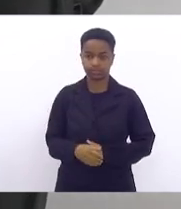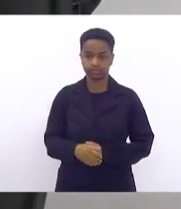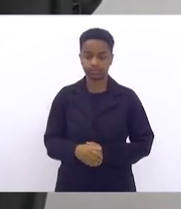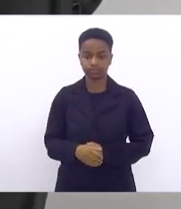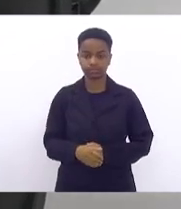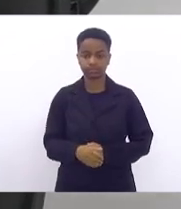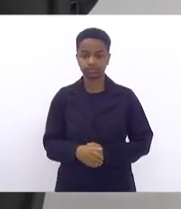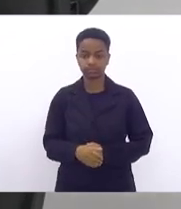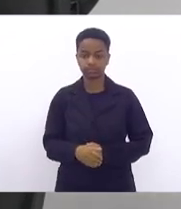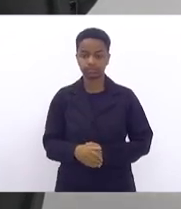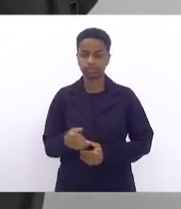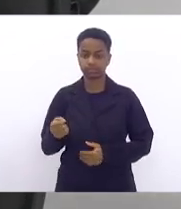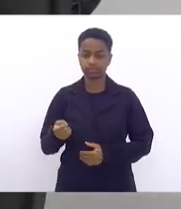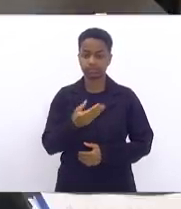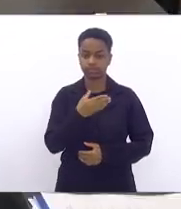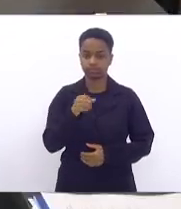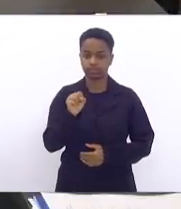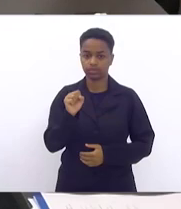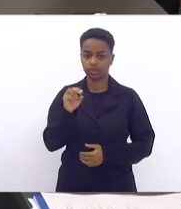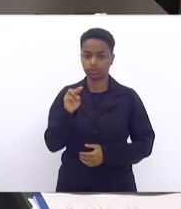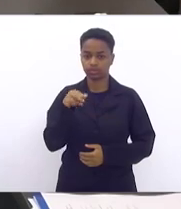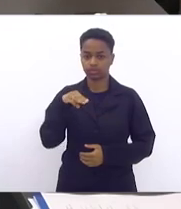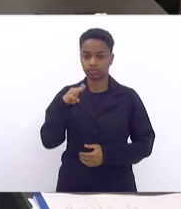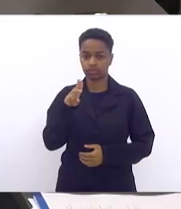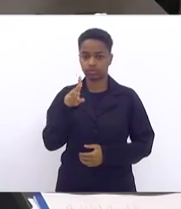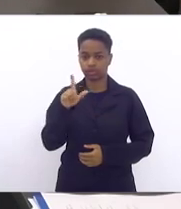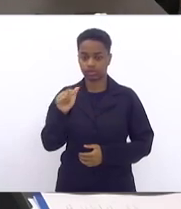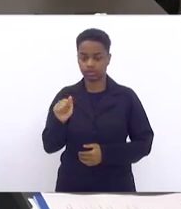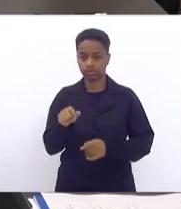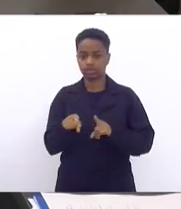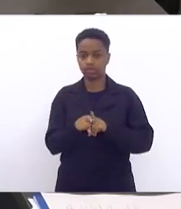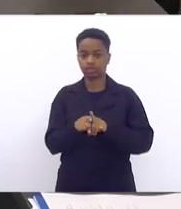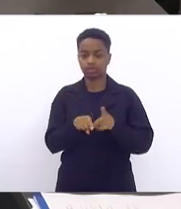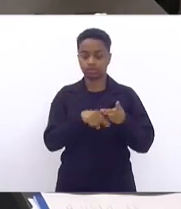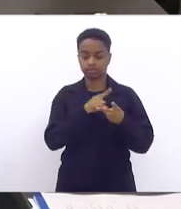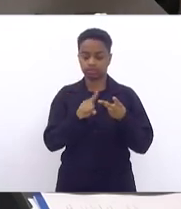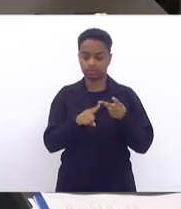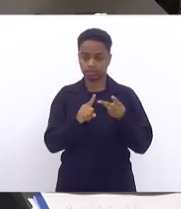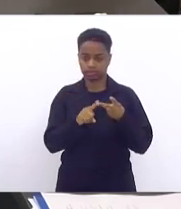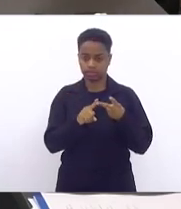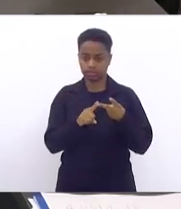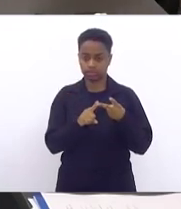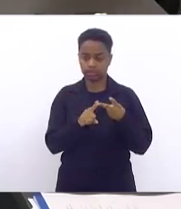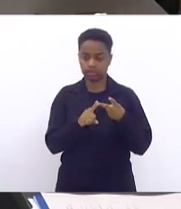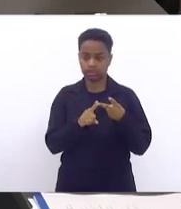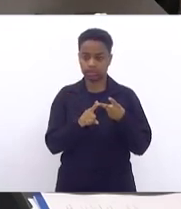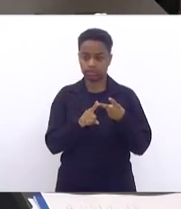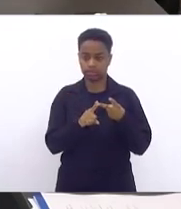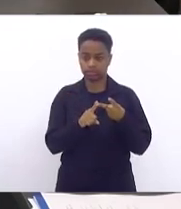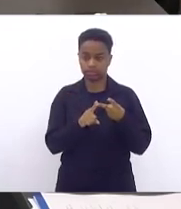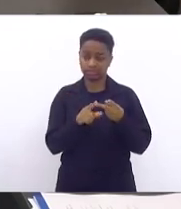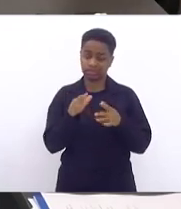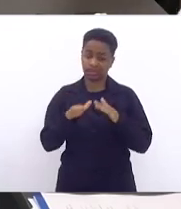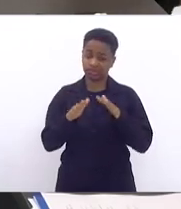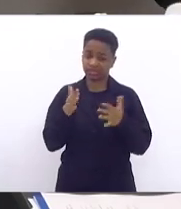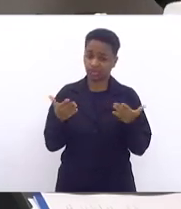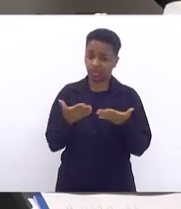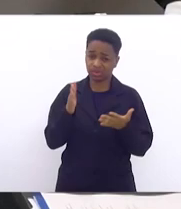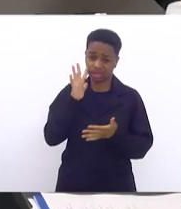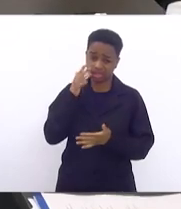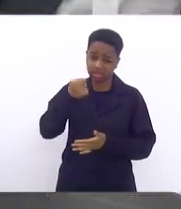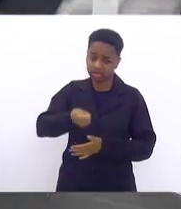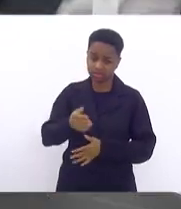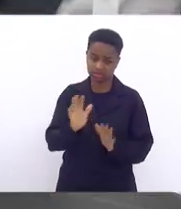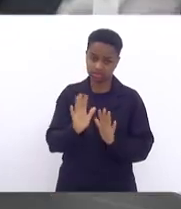novas súmulas. E vou trazer aqui uma questão, talvez a gente não decida hoje, mas eu não quis